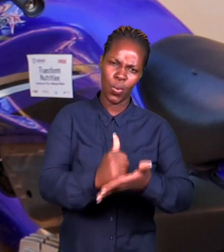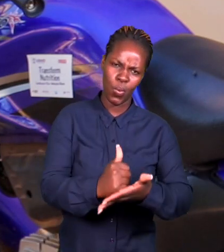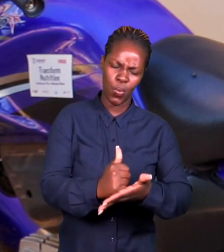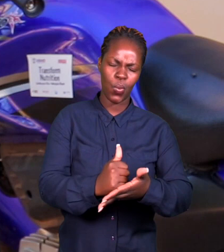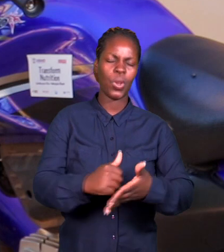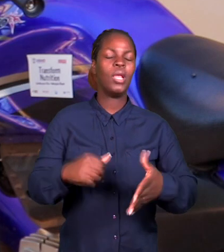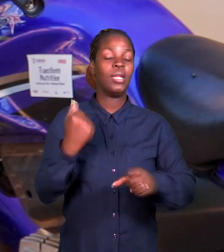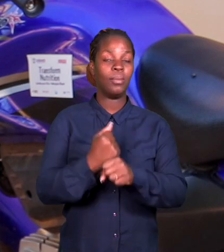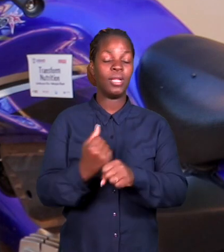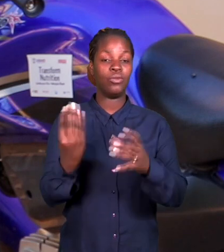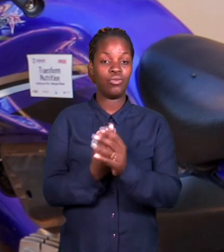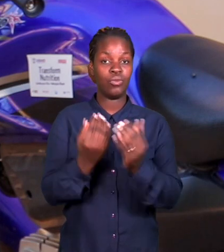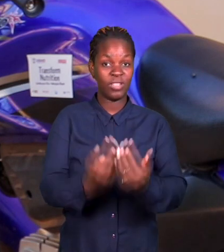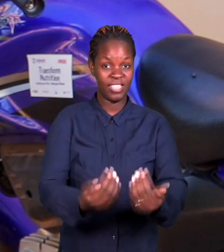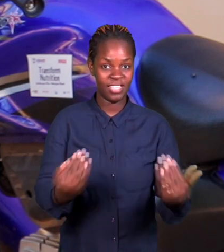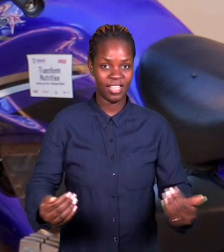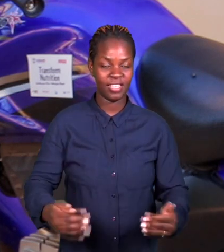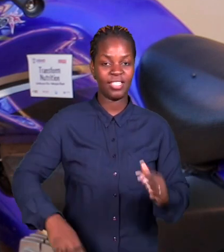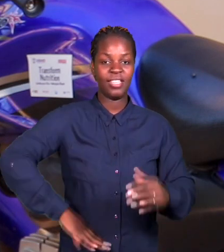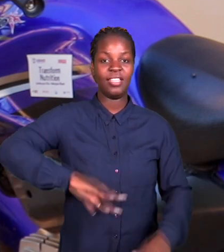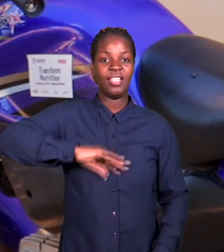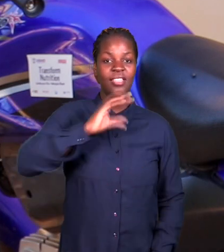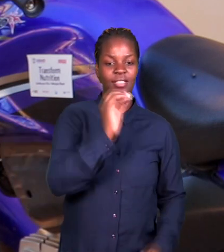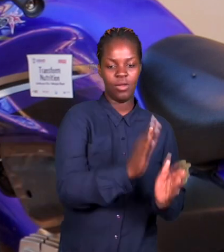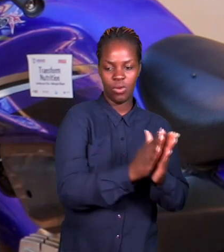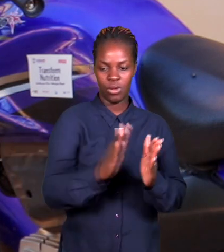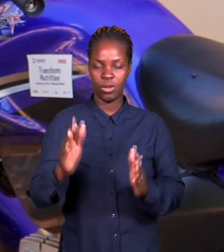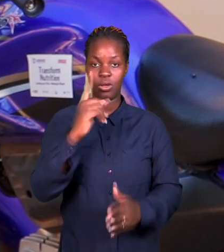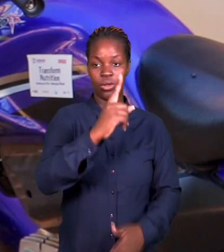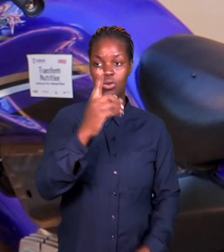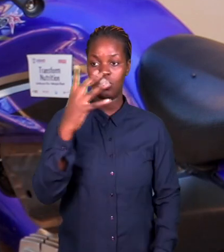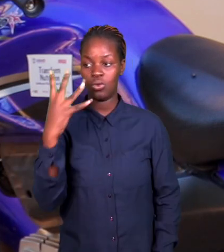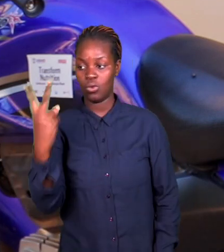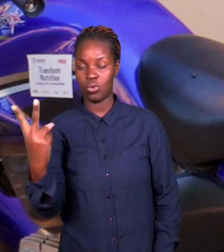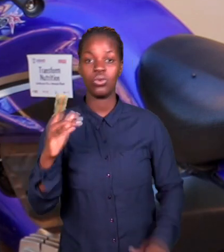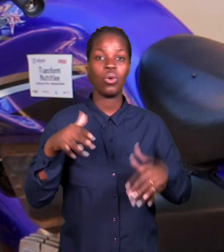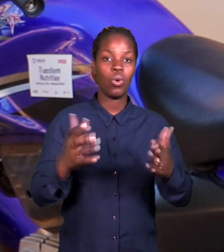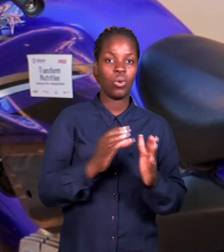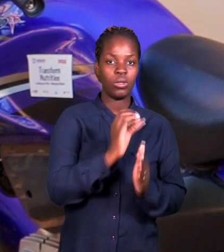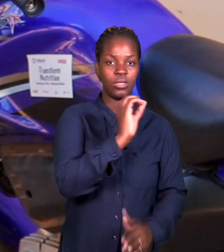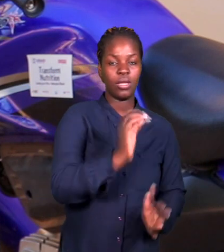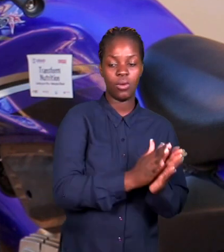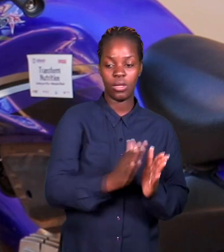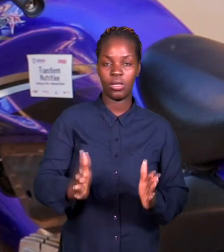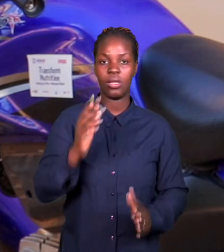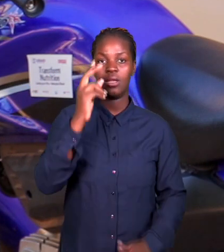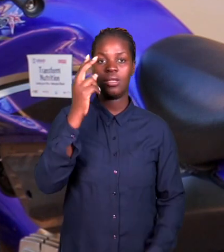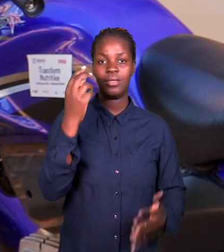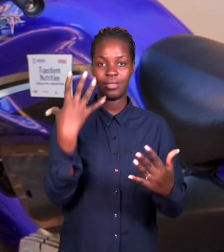das comunidades. Trabalhamos com crianças dos 0 a 12 anos, com crianças dos 0 a 5 anos